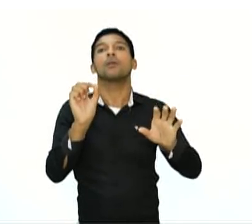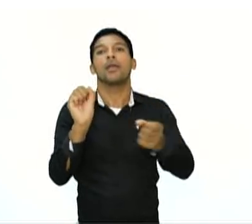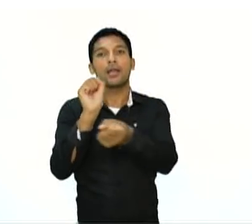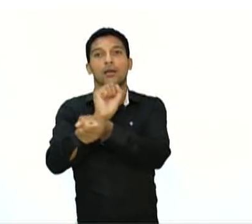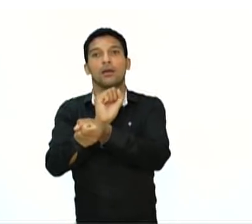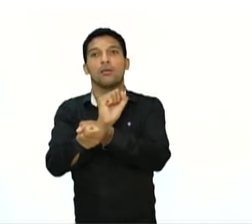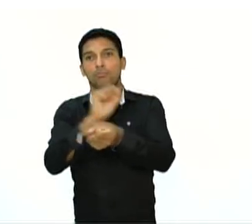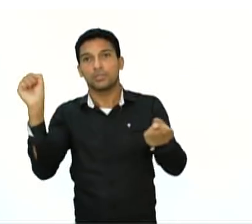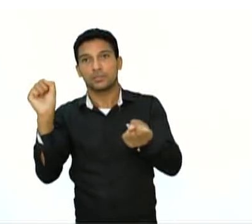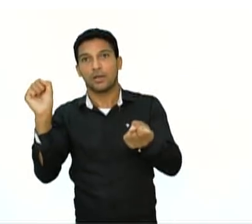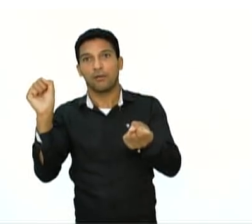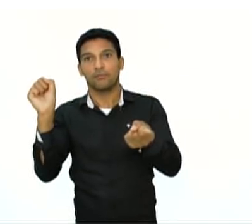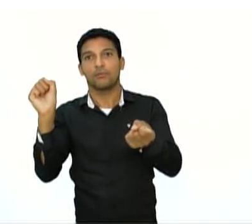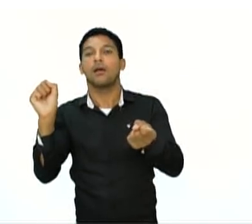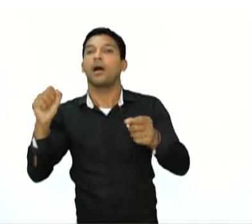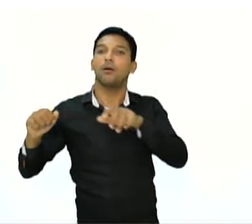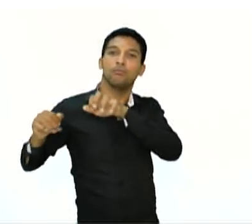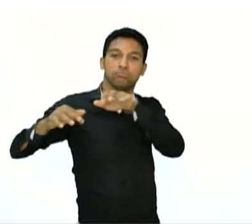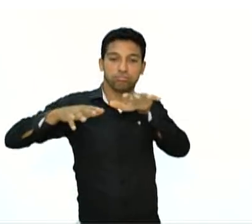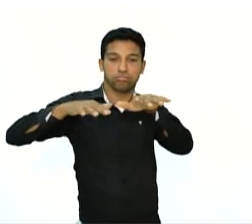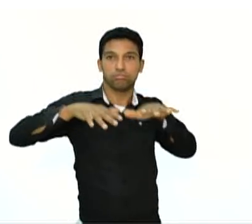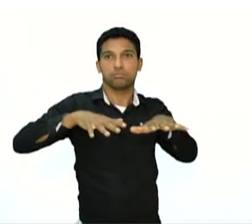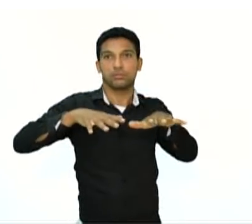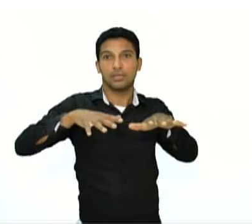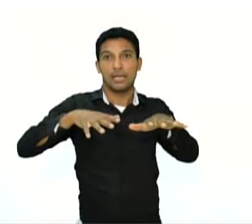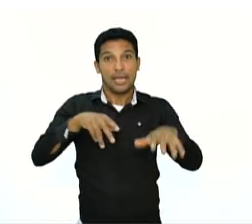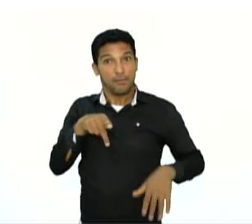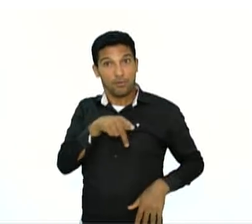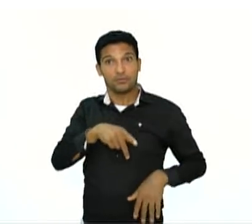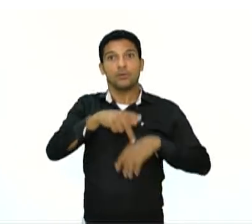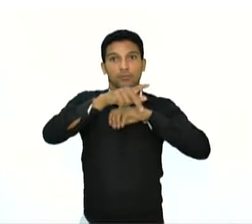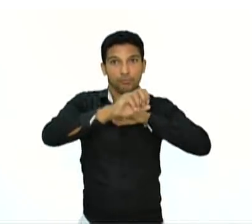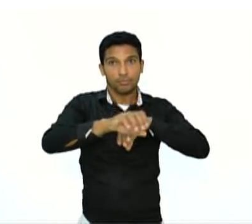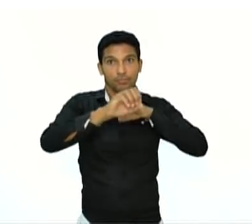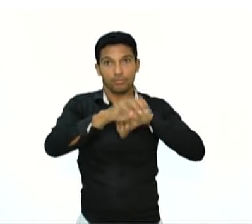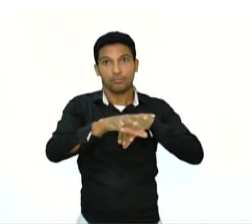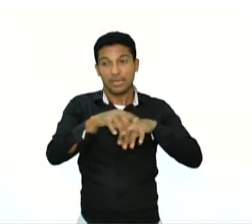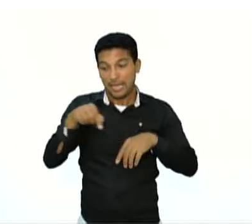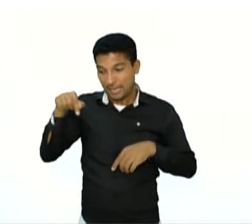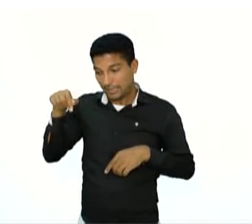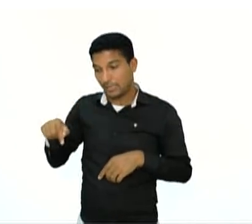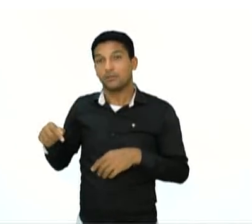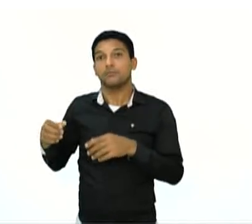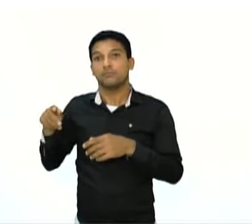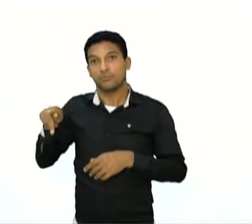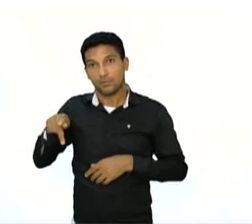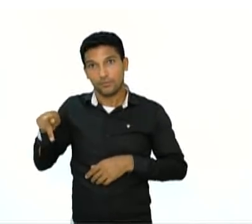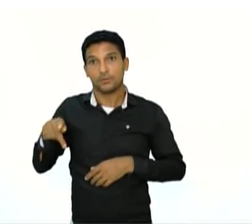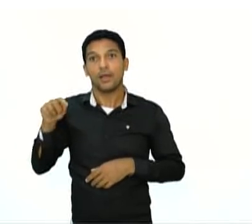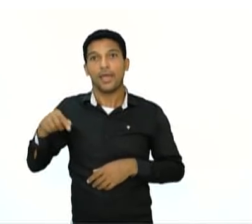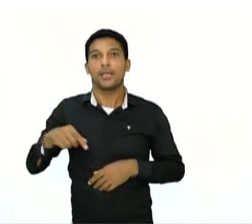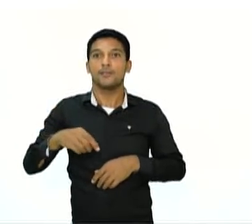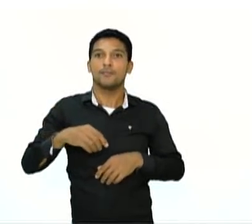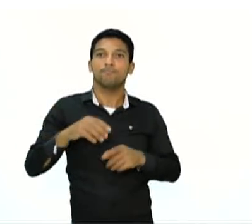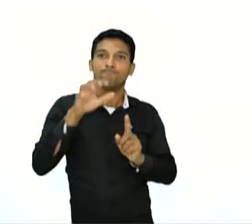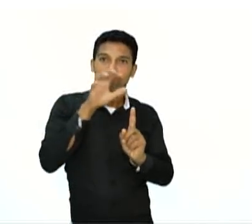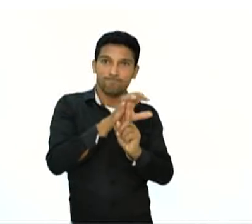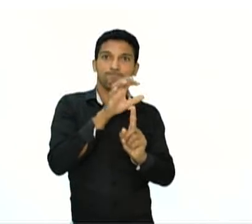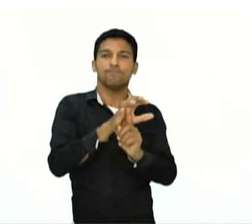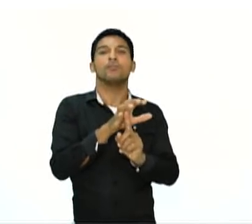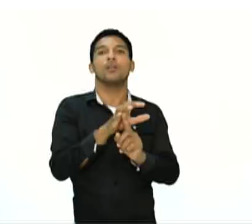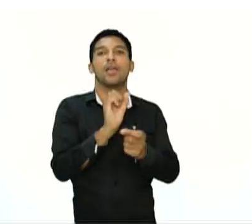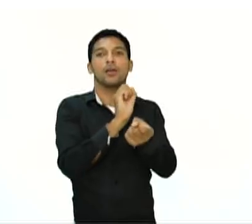diretoria. E olha que interessante, essa sociedade, ela era parceira, junto com